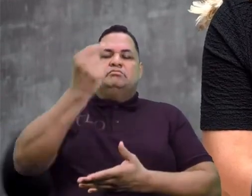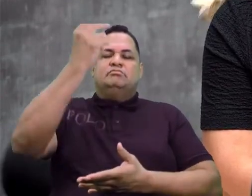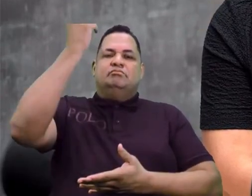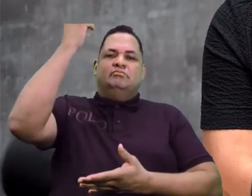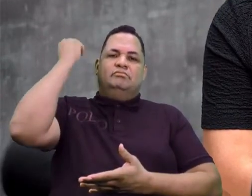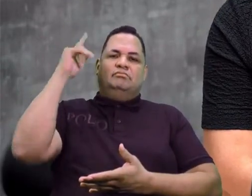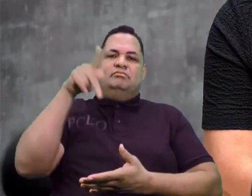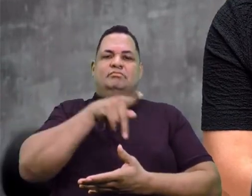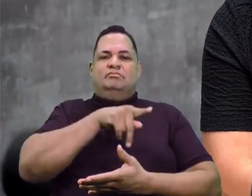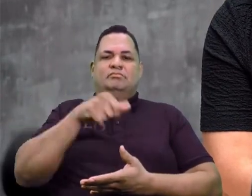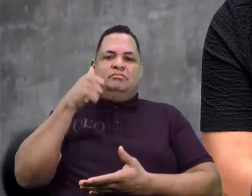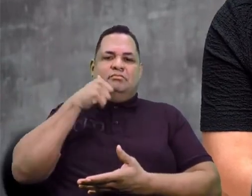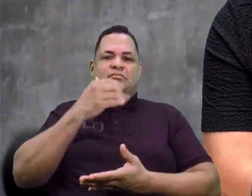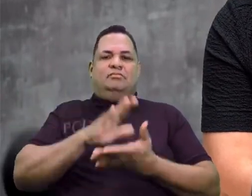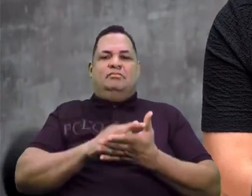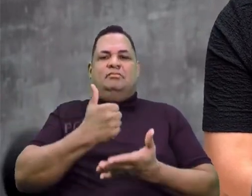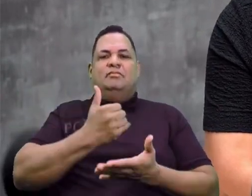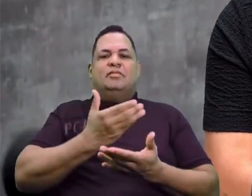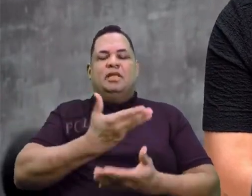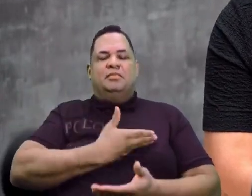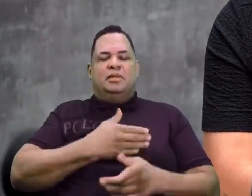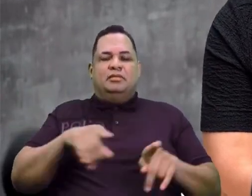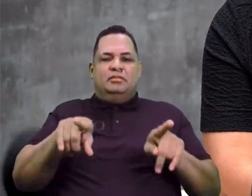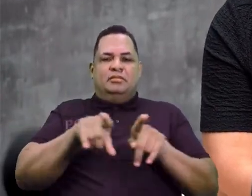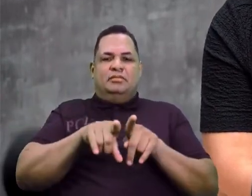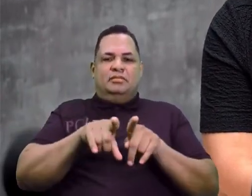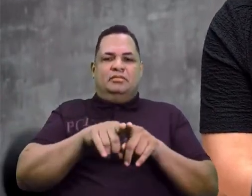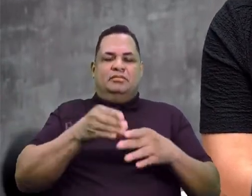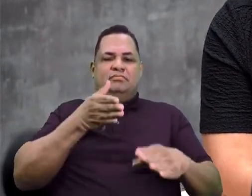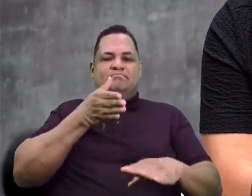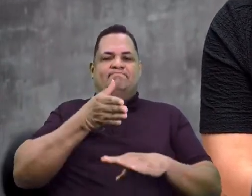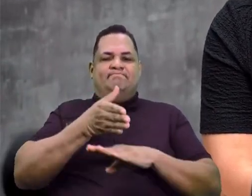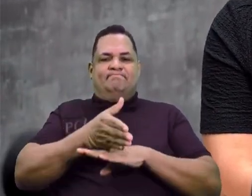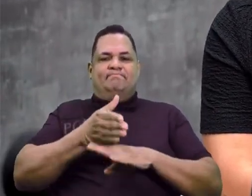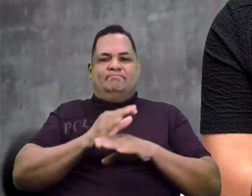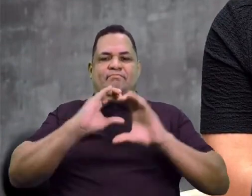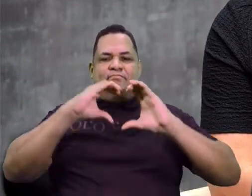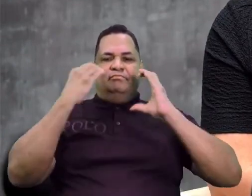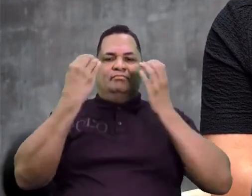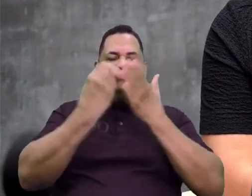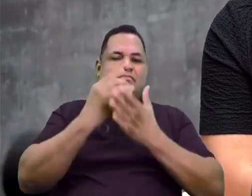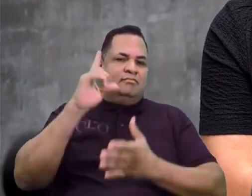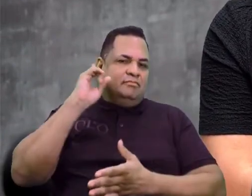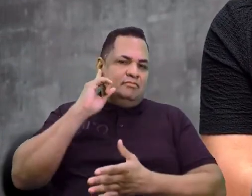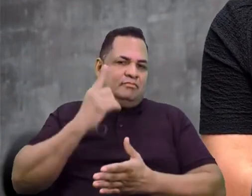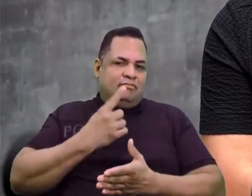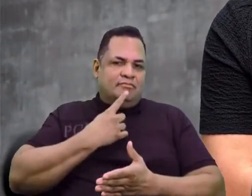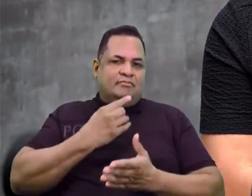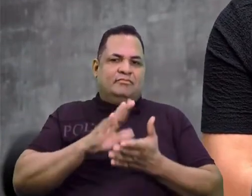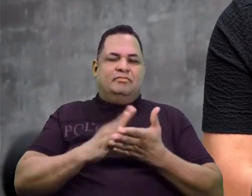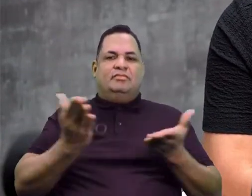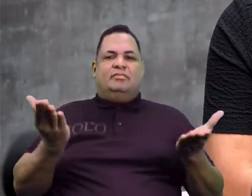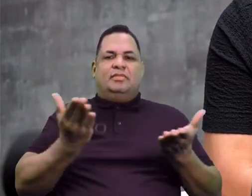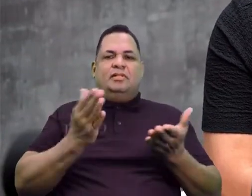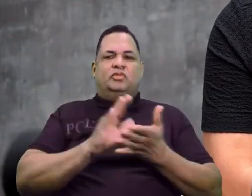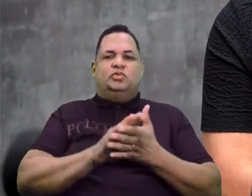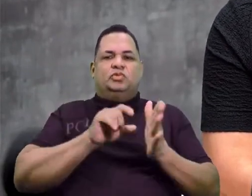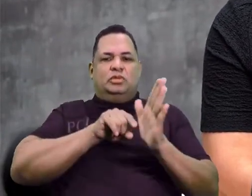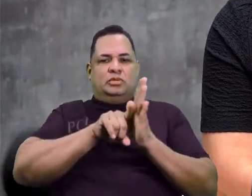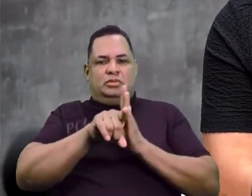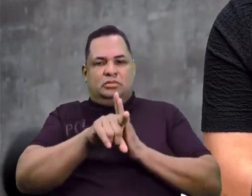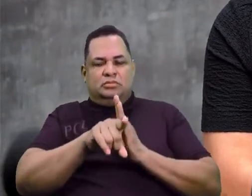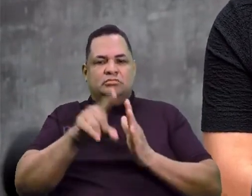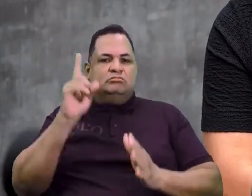data, professora, amiga de longa data também, participou dessa comunidade surda, os surdos de Cacoal,